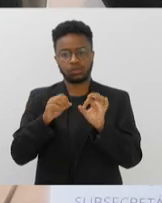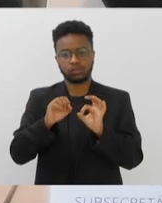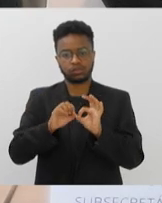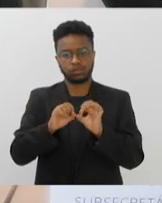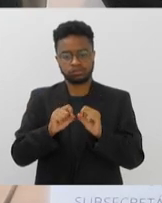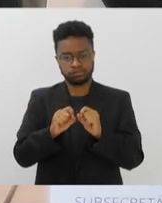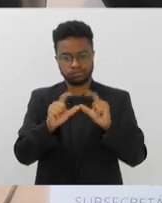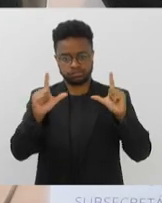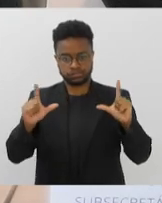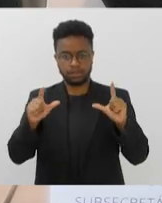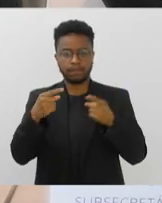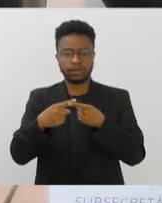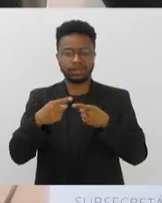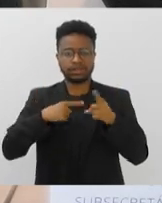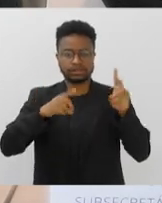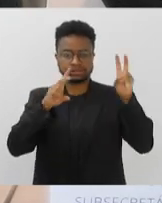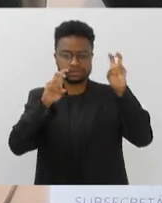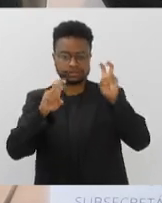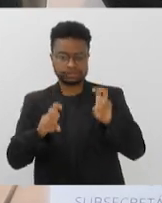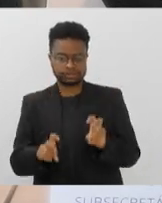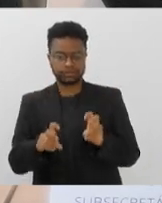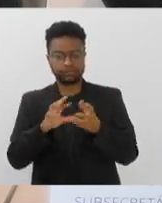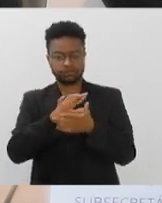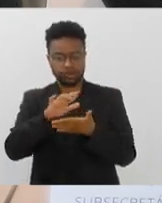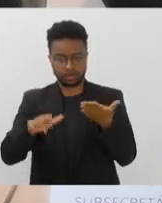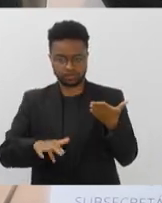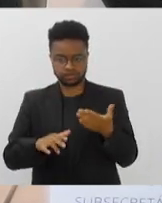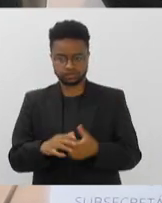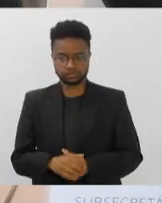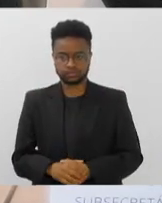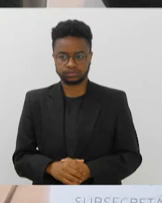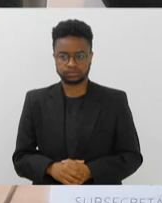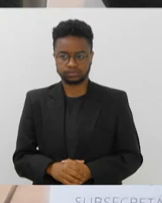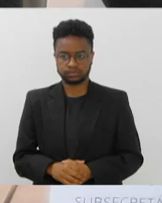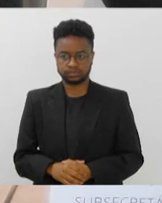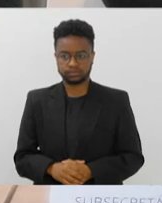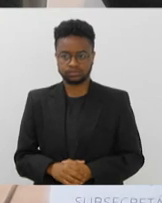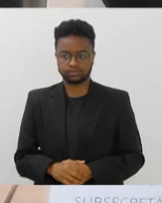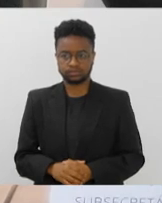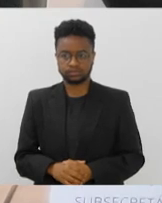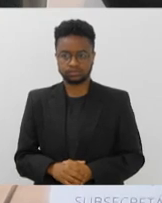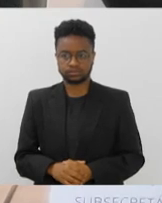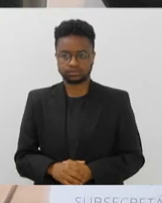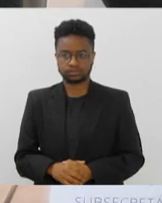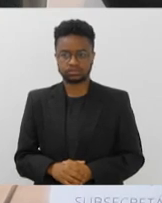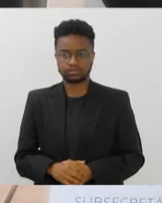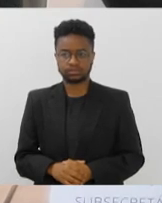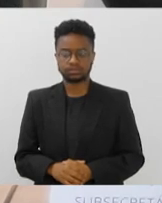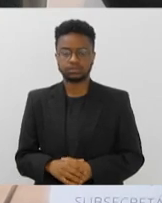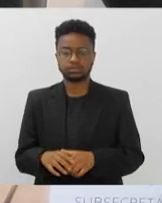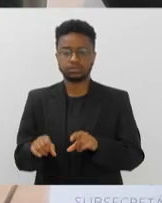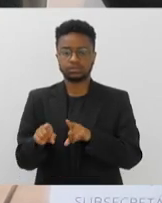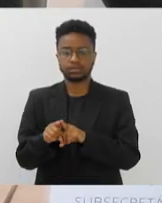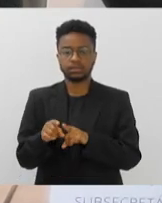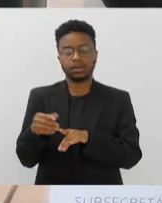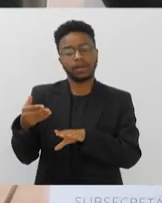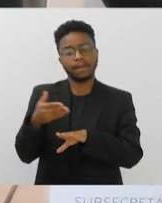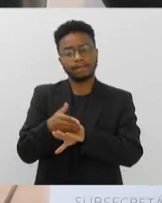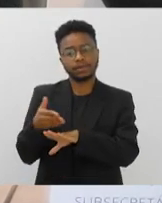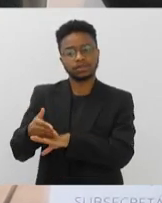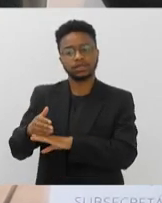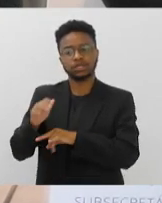porque é muito assunto toda hora eu tô com um assunto eh a necessidade da coparticipação de estados e